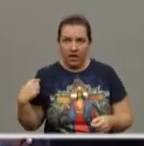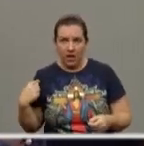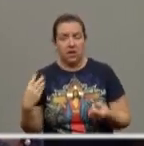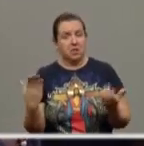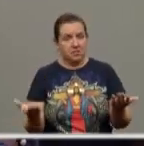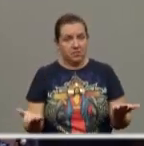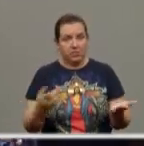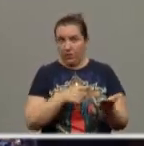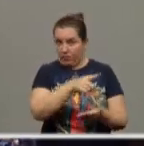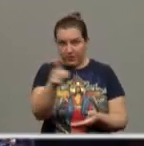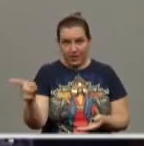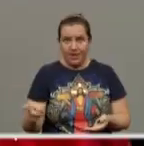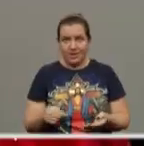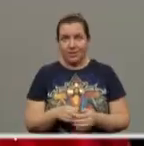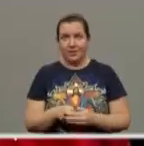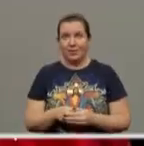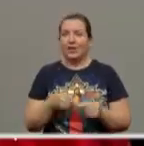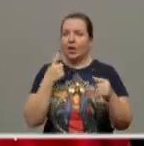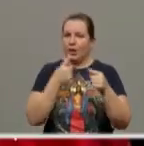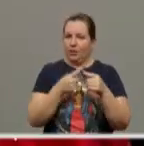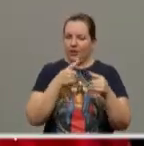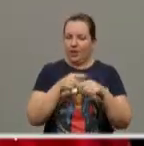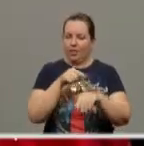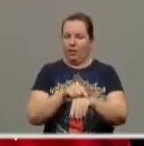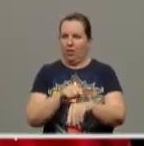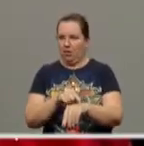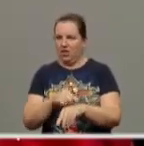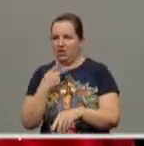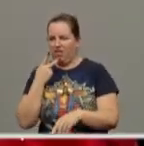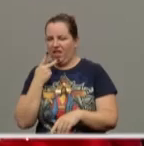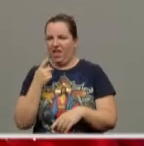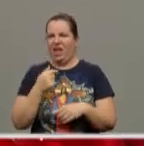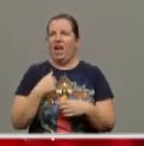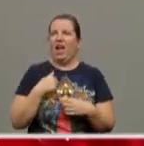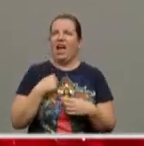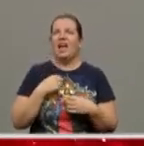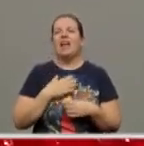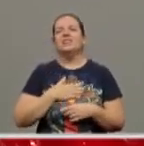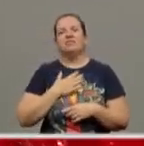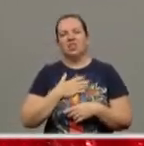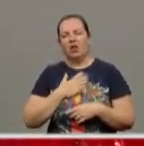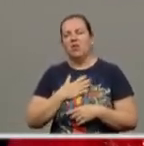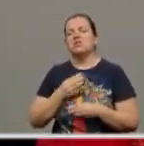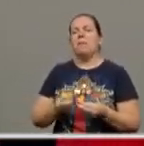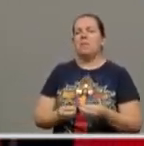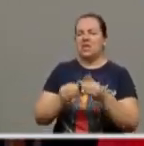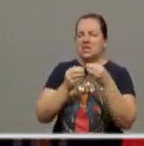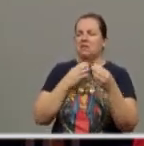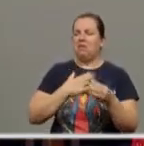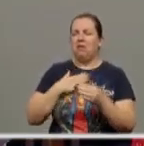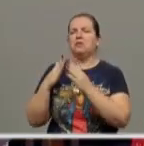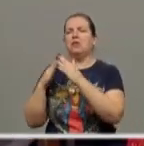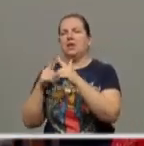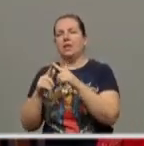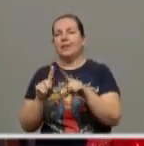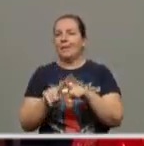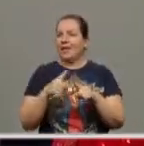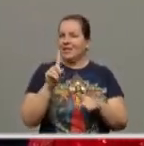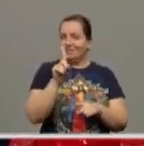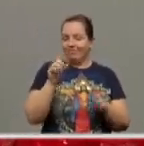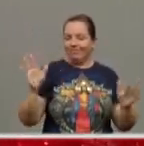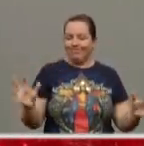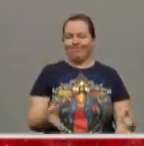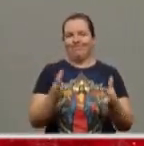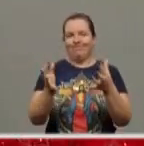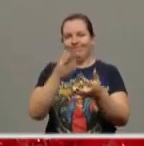Hã? Porque na hora de falar, não, nossa, eu gosto tanto da Santa Missa, né? Ah, eu conheço